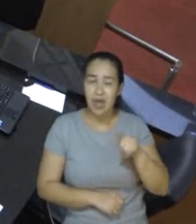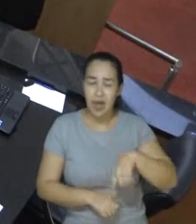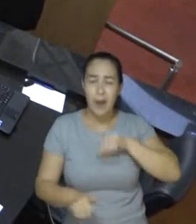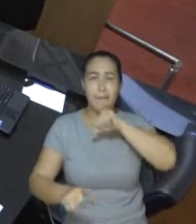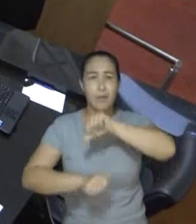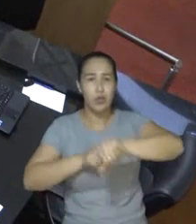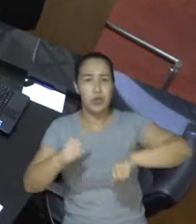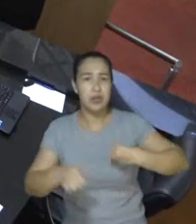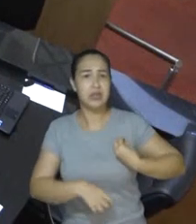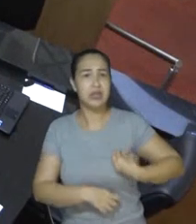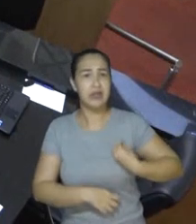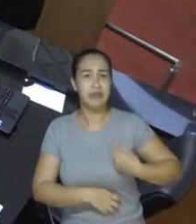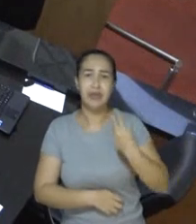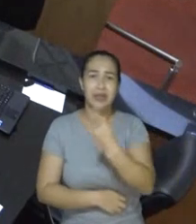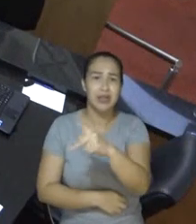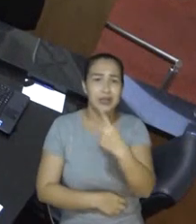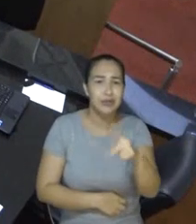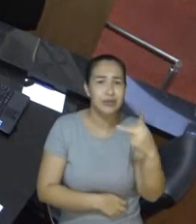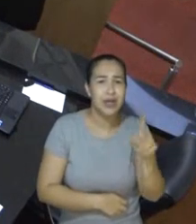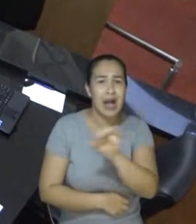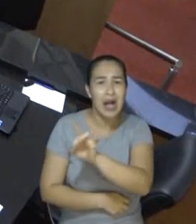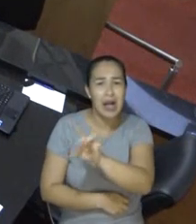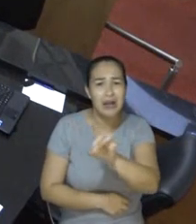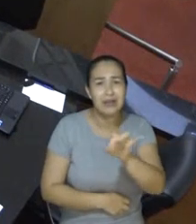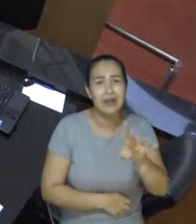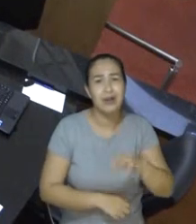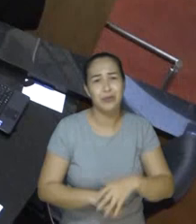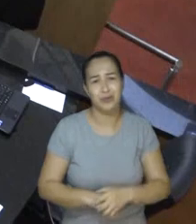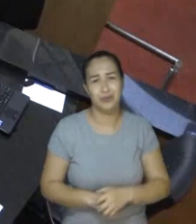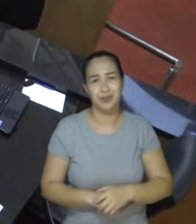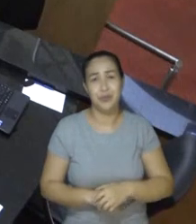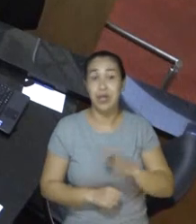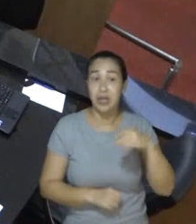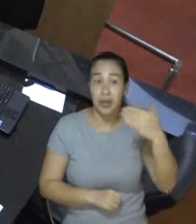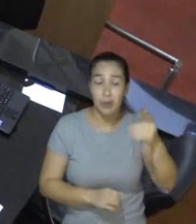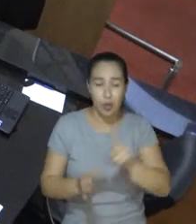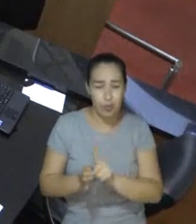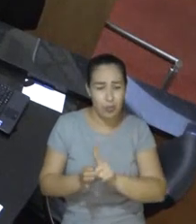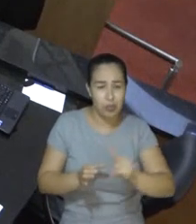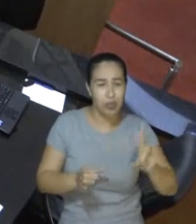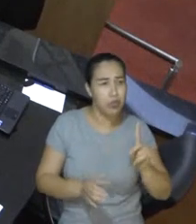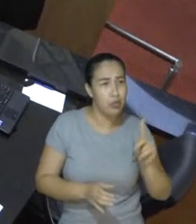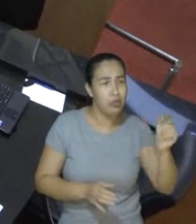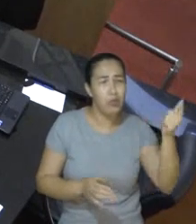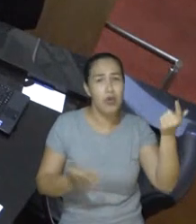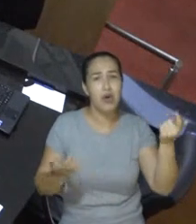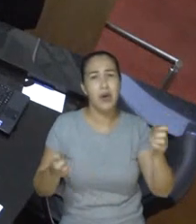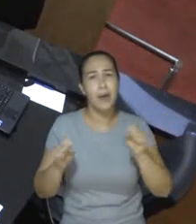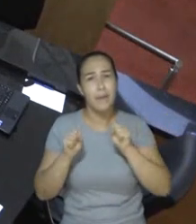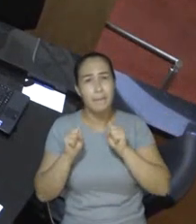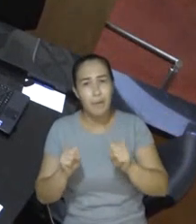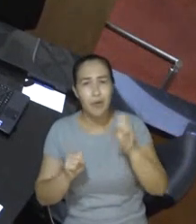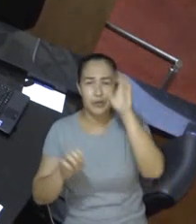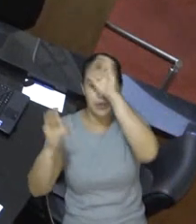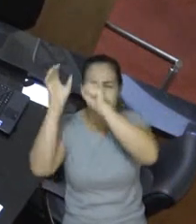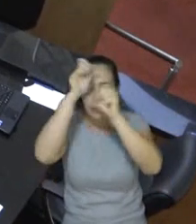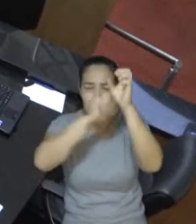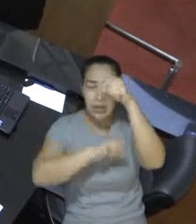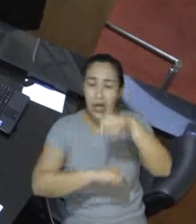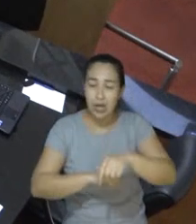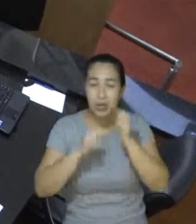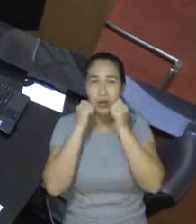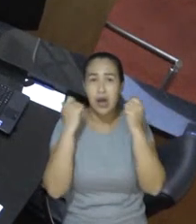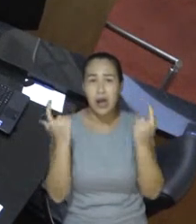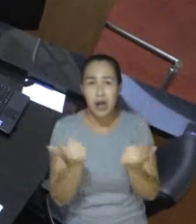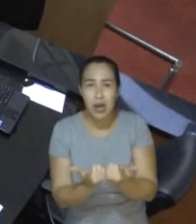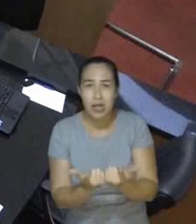vida de vocês, que vocês saiam daqui antes e depois de passar por esse processo, porque esta casa propicia não só o evento